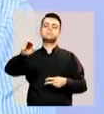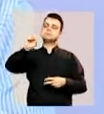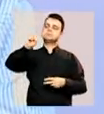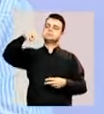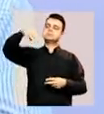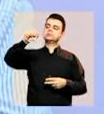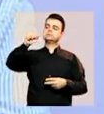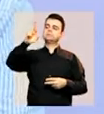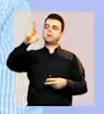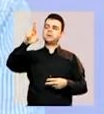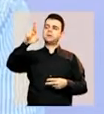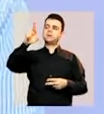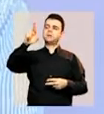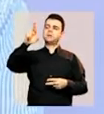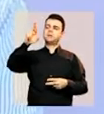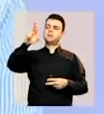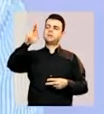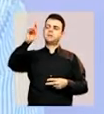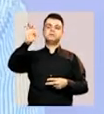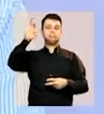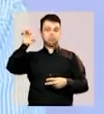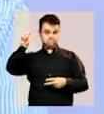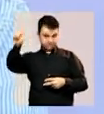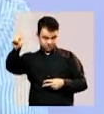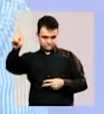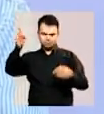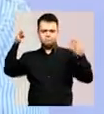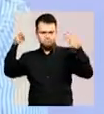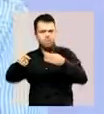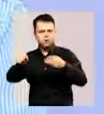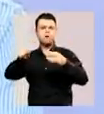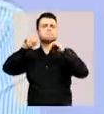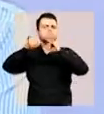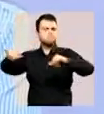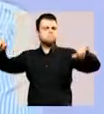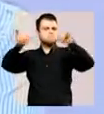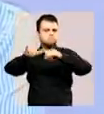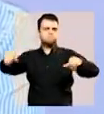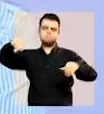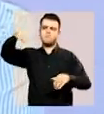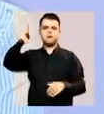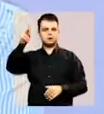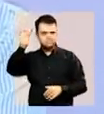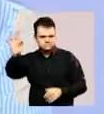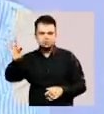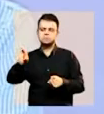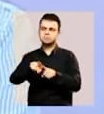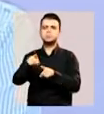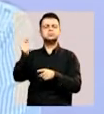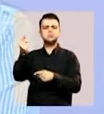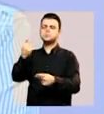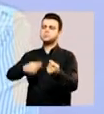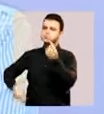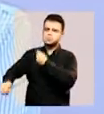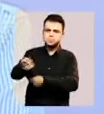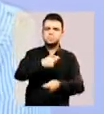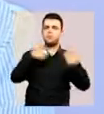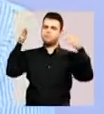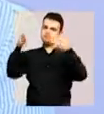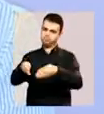que é voltado mais para a questão da marketing, para arrecadação de recursos dessa ONG, que é uma